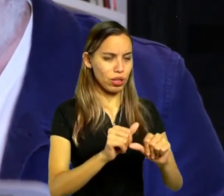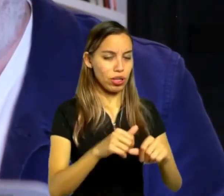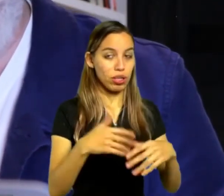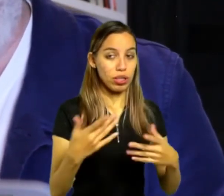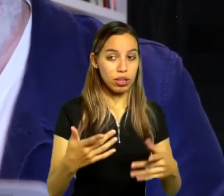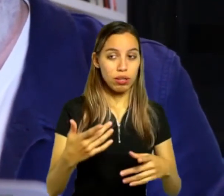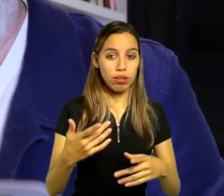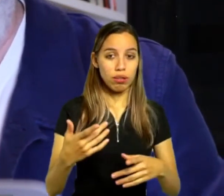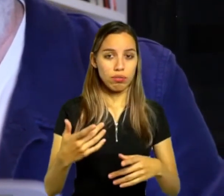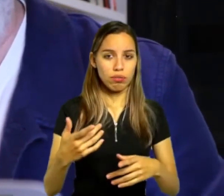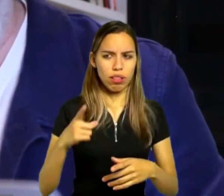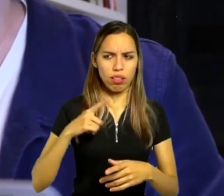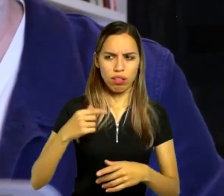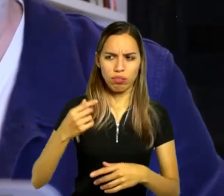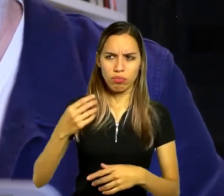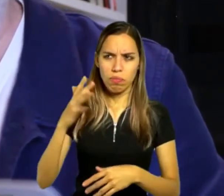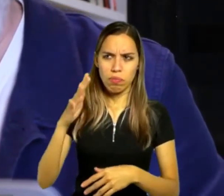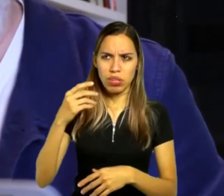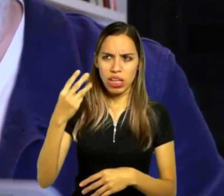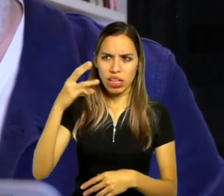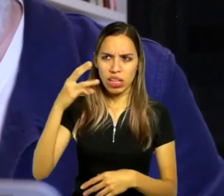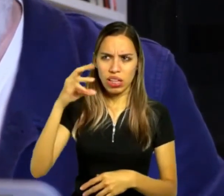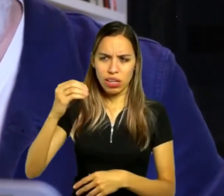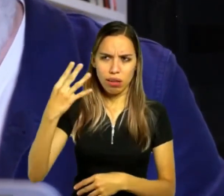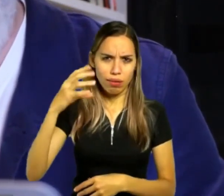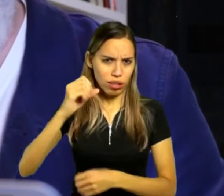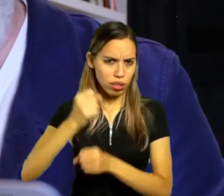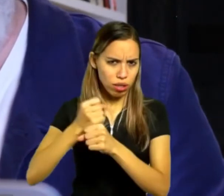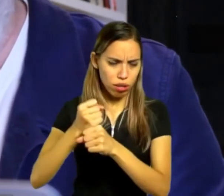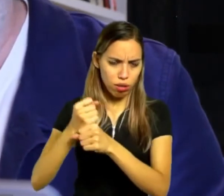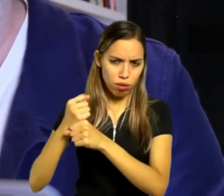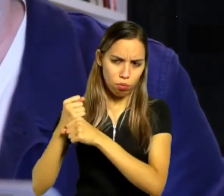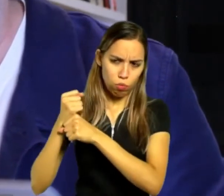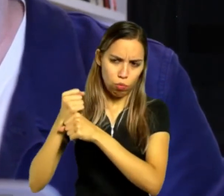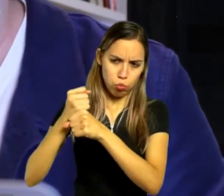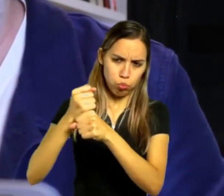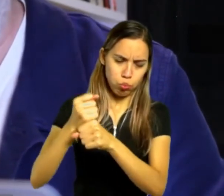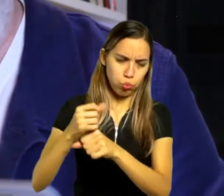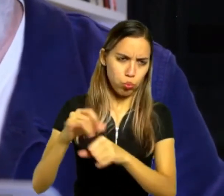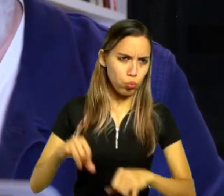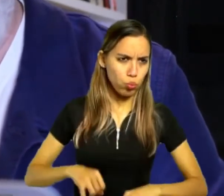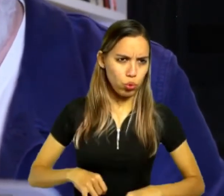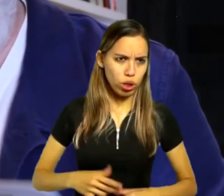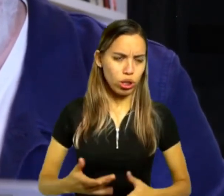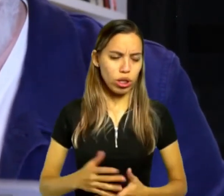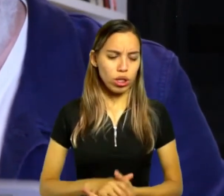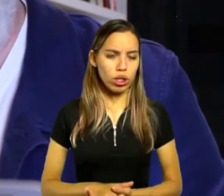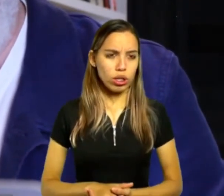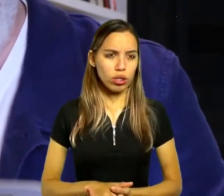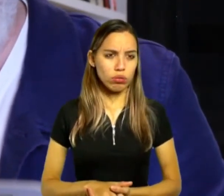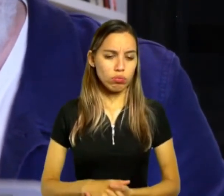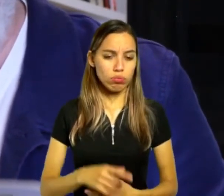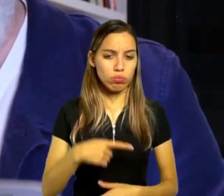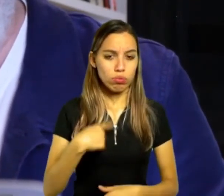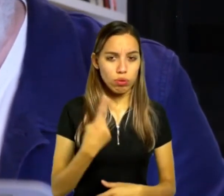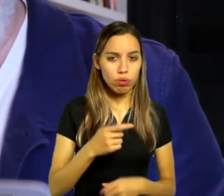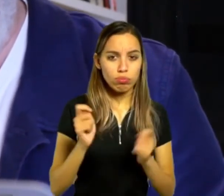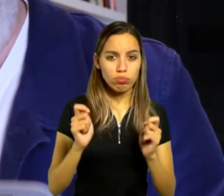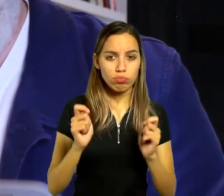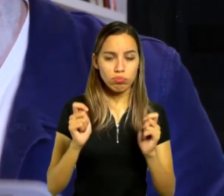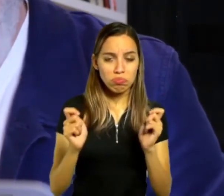nesses últimos 30, 40 anos, é nele que eu acho que a gente tem que continuar, a despeito da posição que a gente tem contra esse